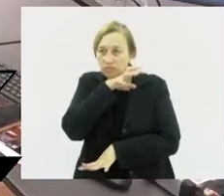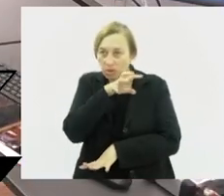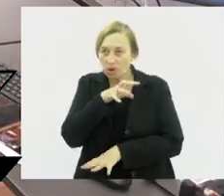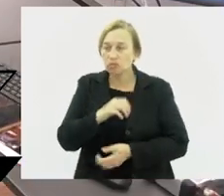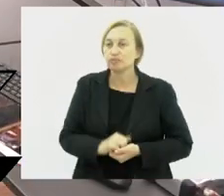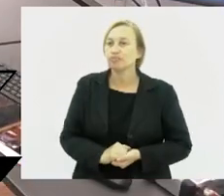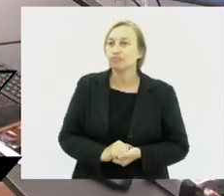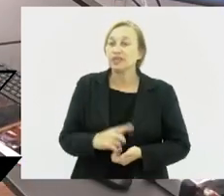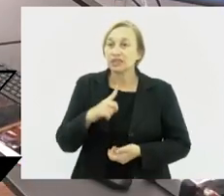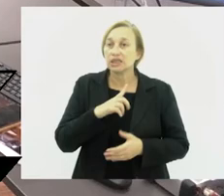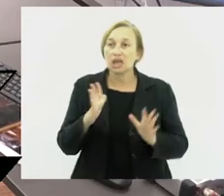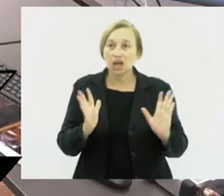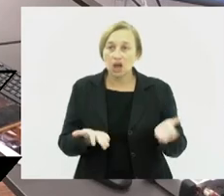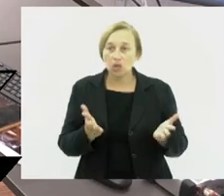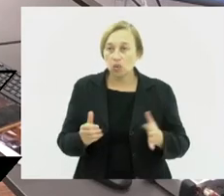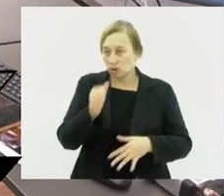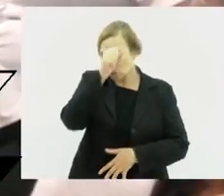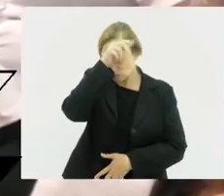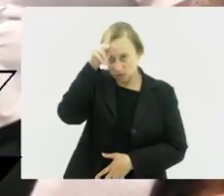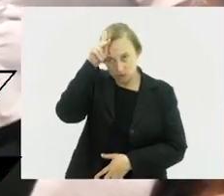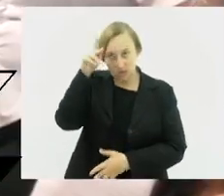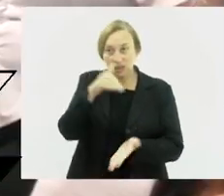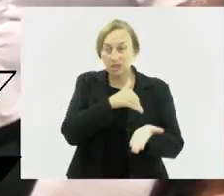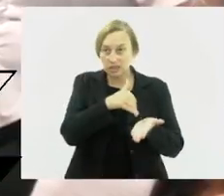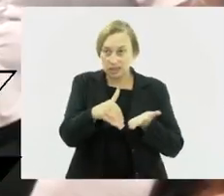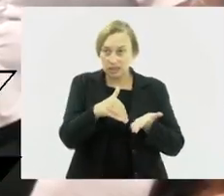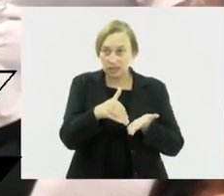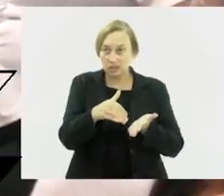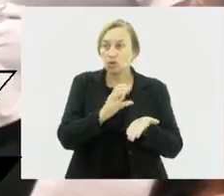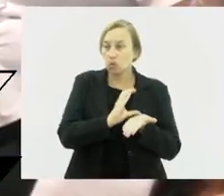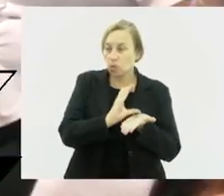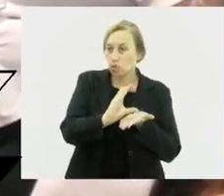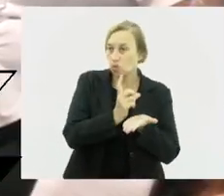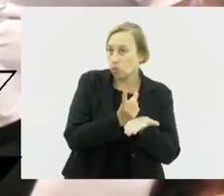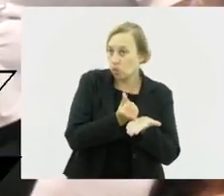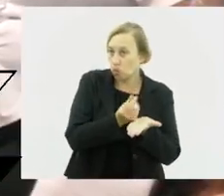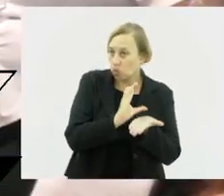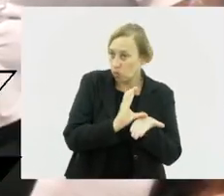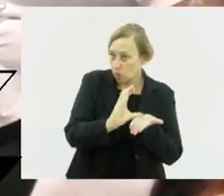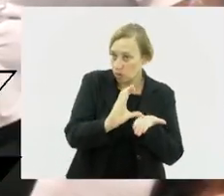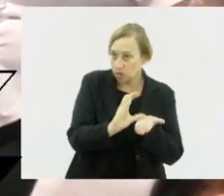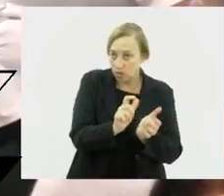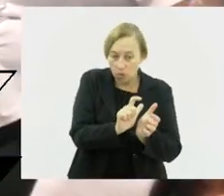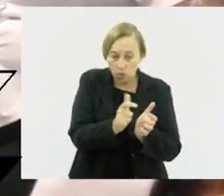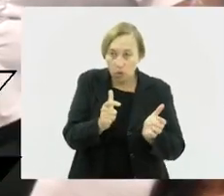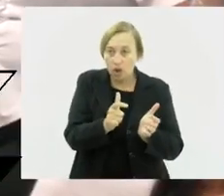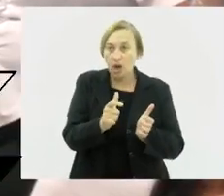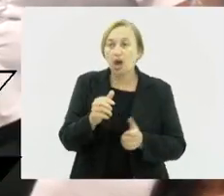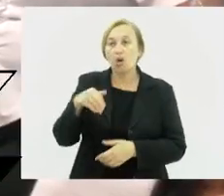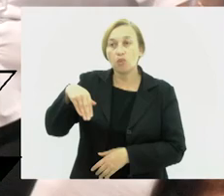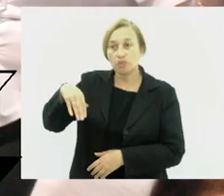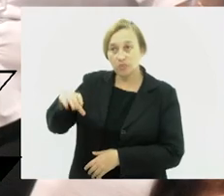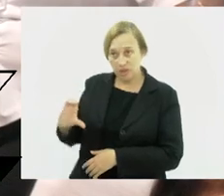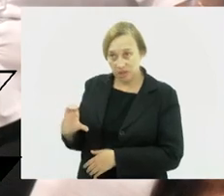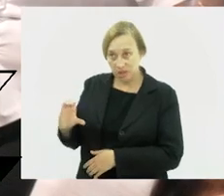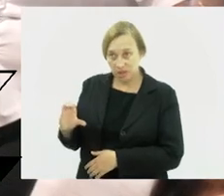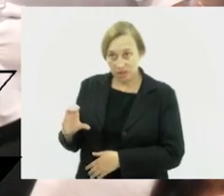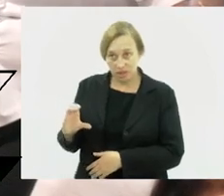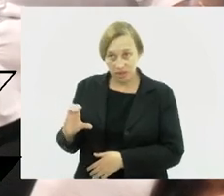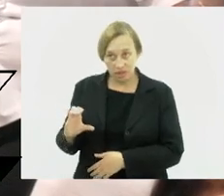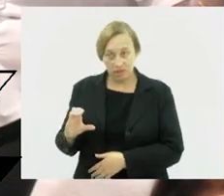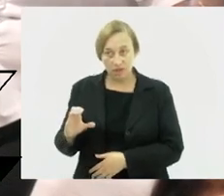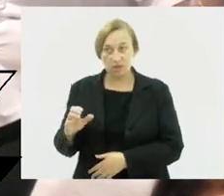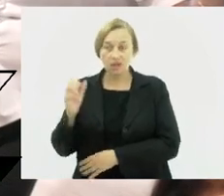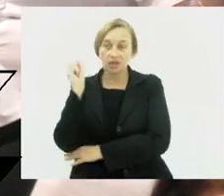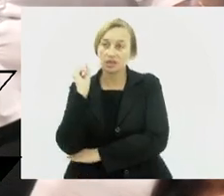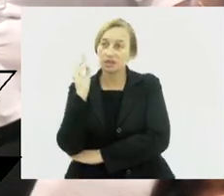que existem agora nos municípios, com secretarias e orçamento crescente. Ao Mink, que é nosso ídolo da área